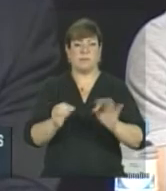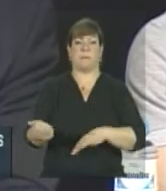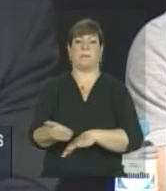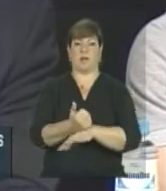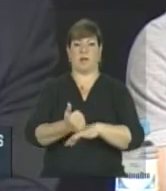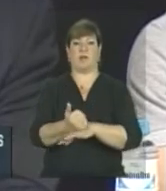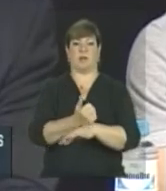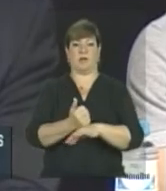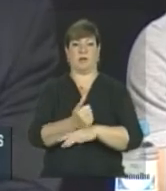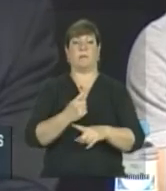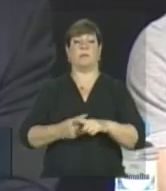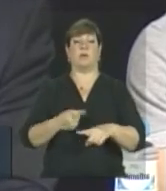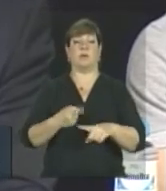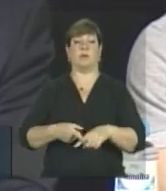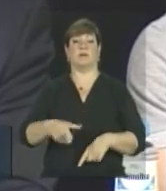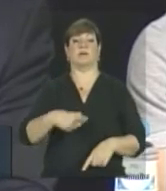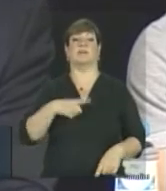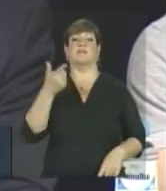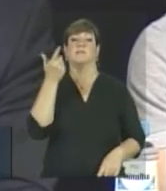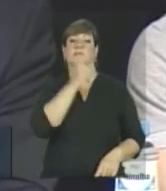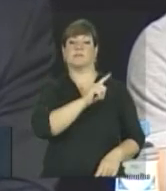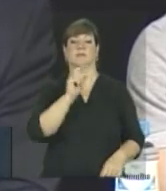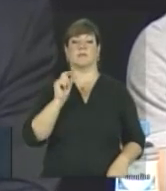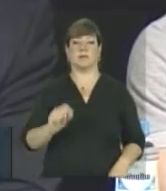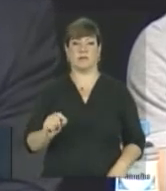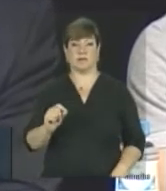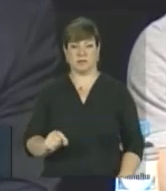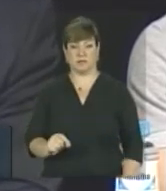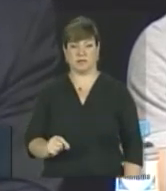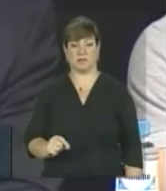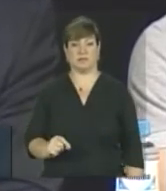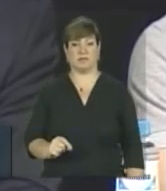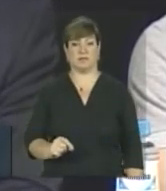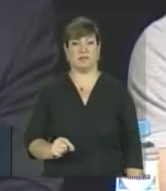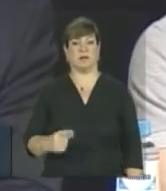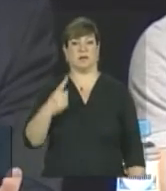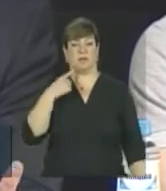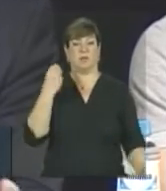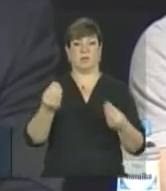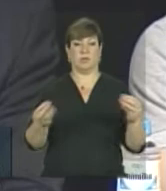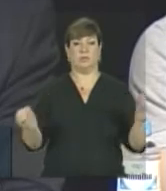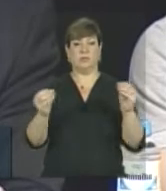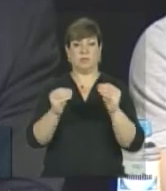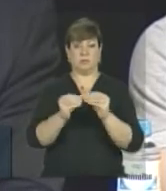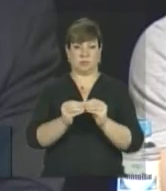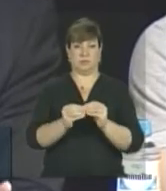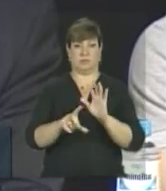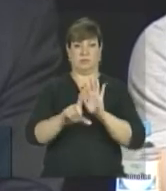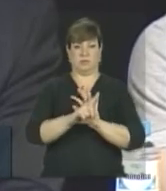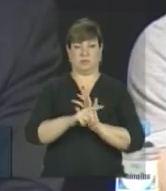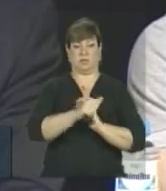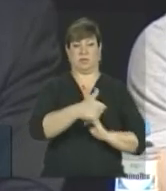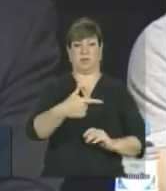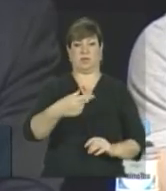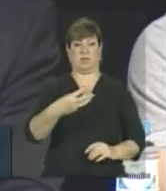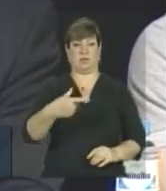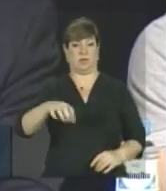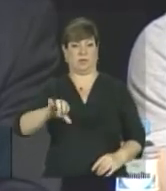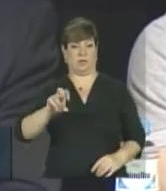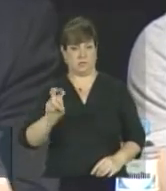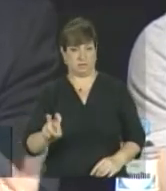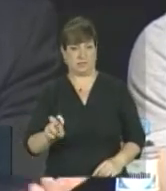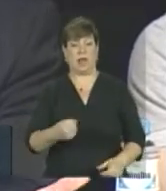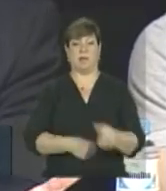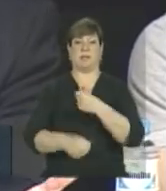que acabaram sendo consolidados numa lei, na 12.395, ano passado,